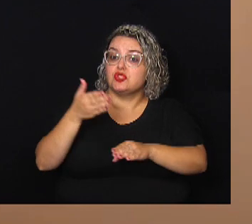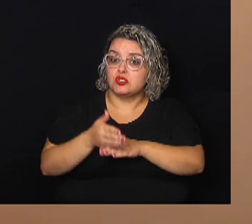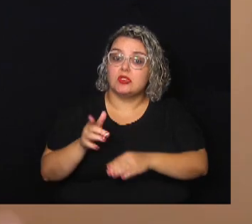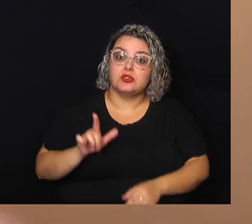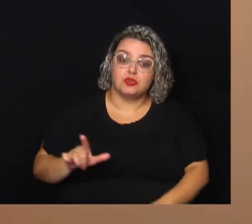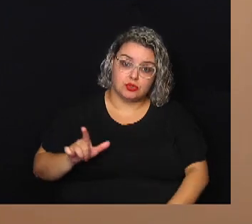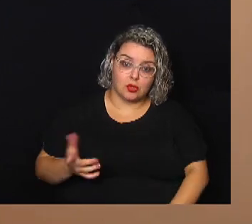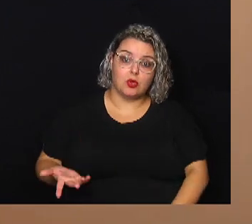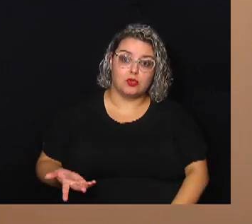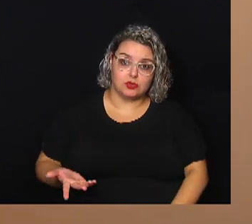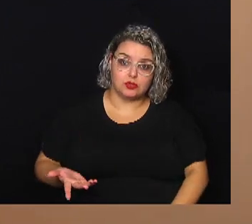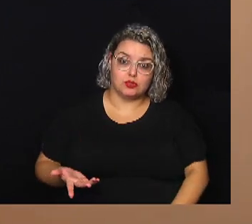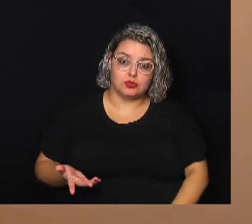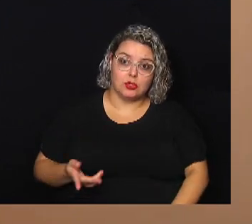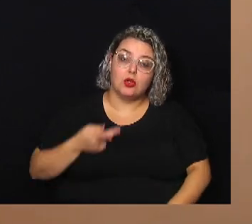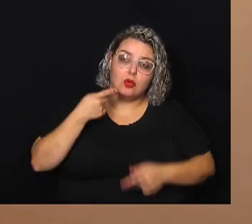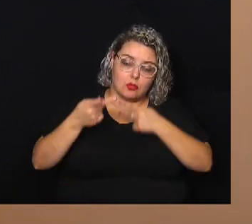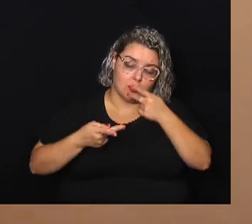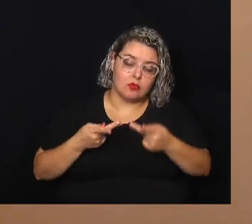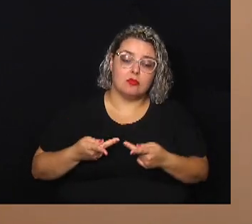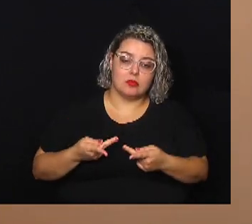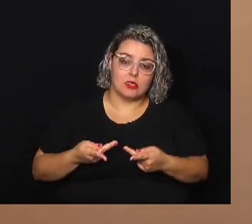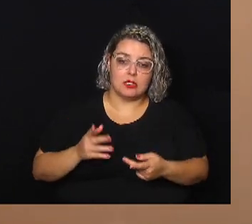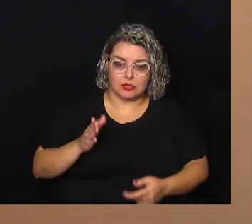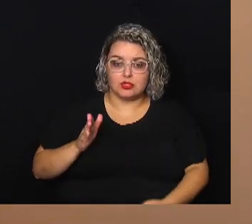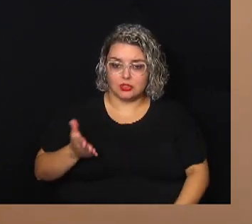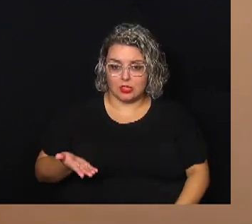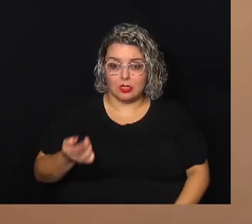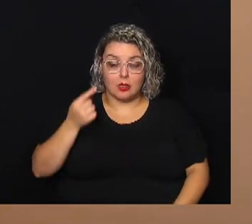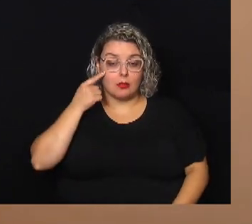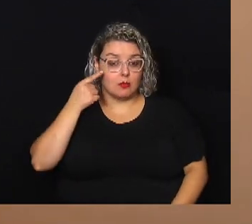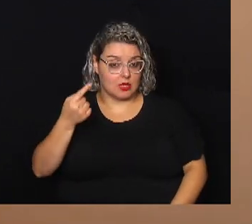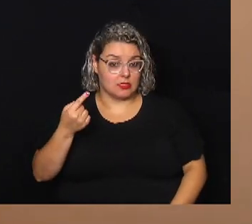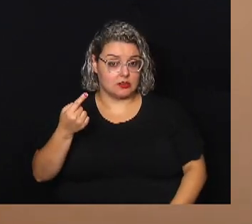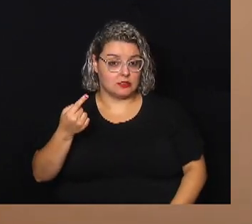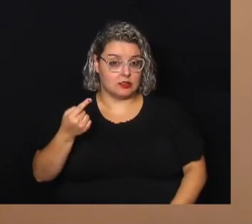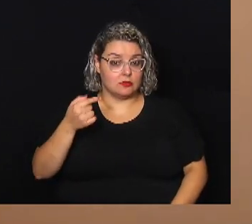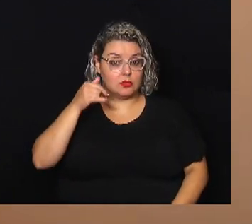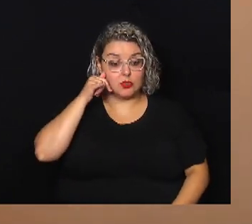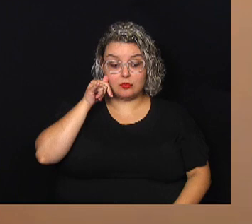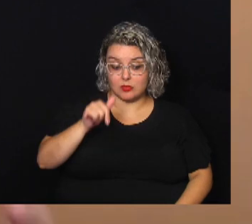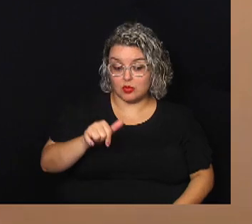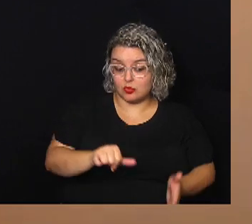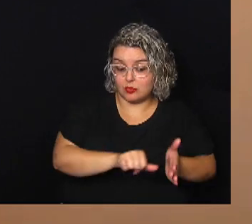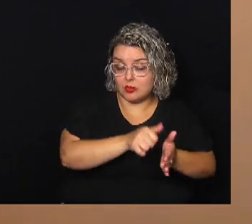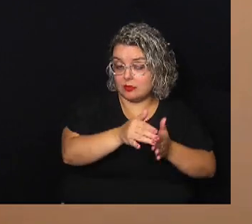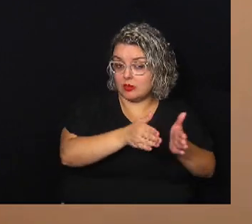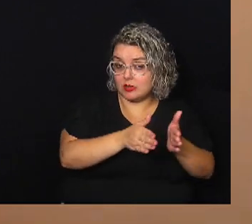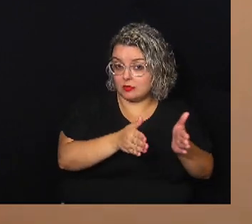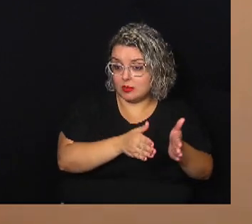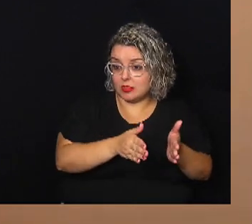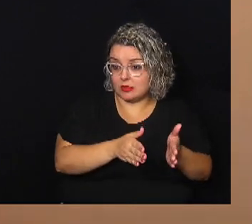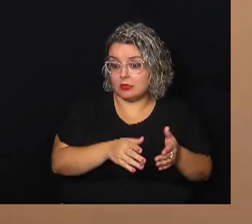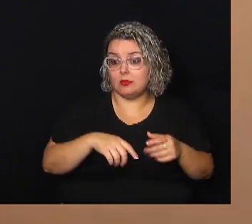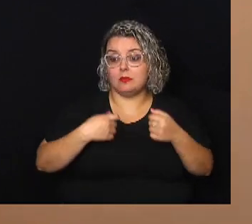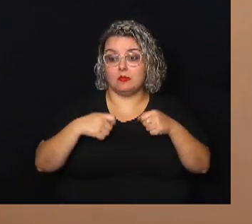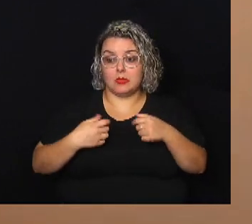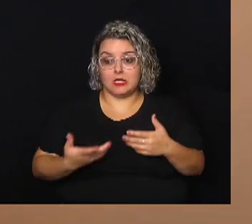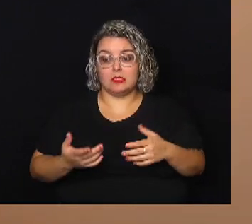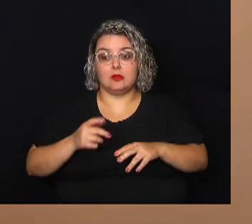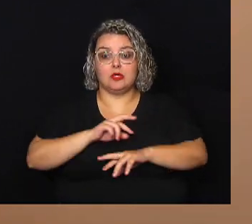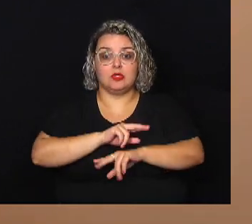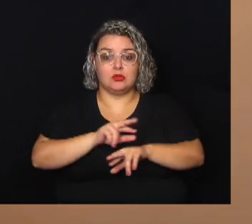obviamente, e como eu falei para vocês agora há pouco, pensando no nível de prevenção primária, a gente ainda tem dificuldade ao